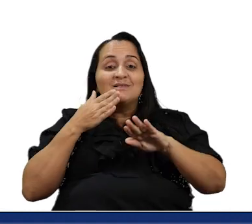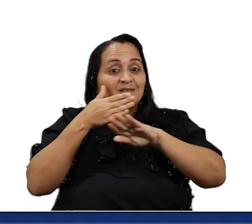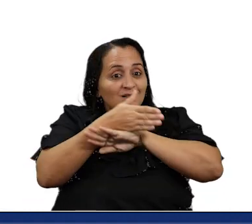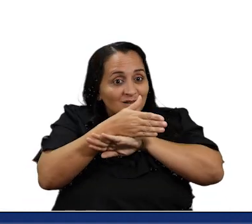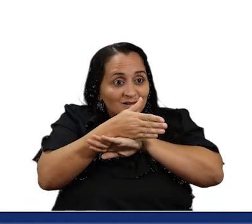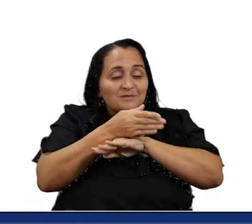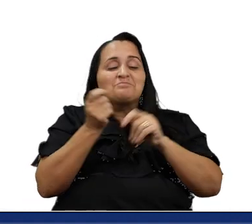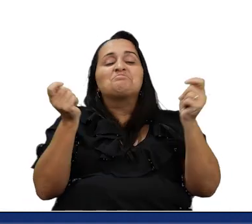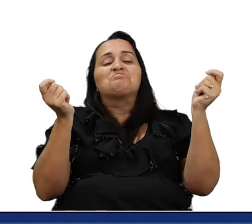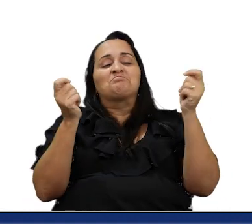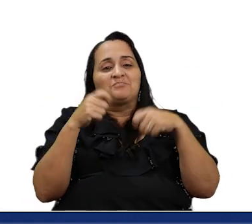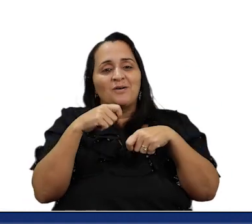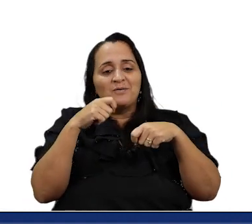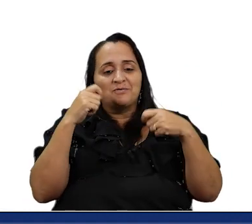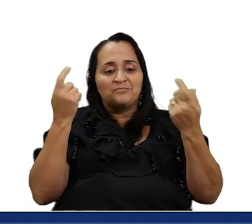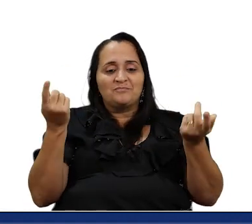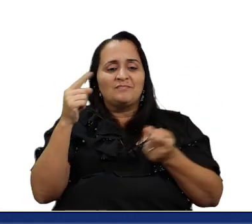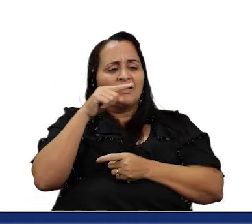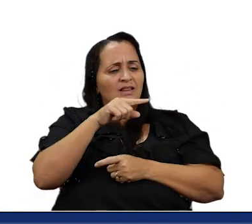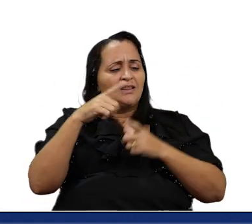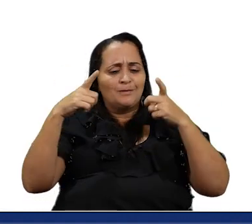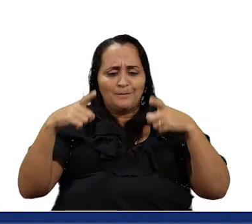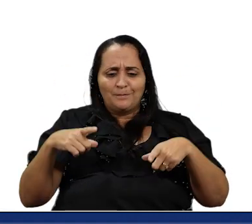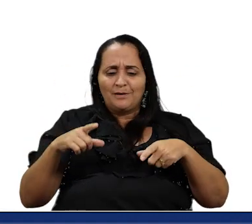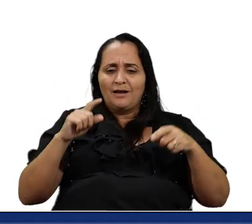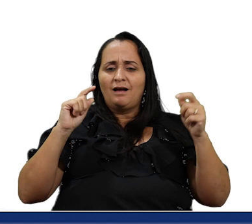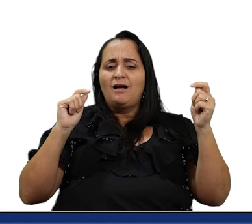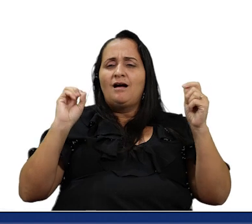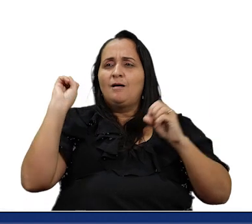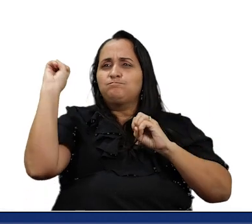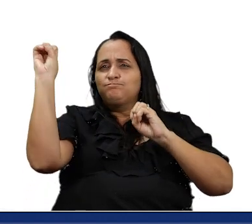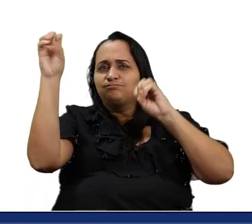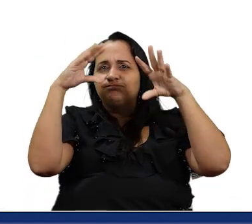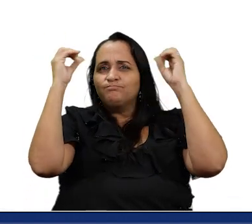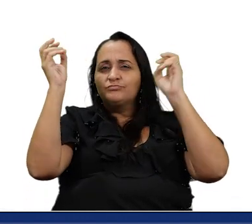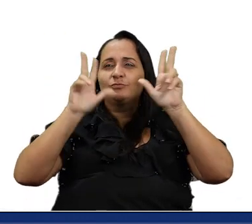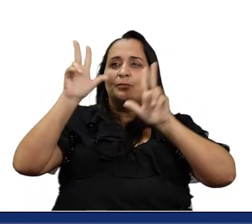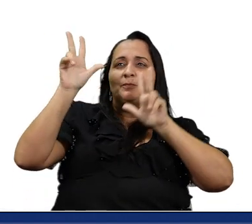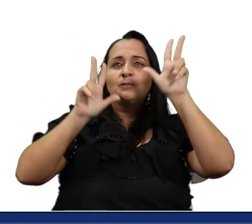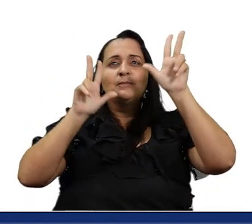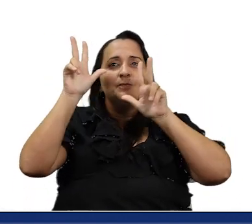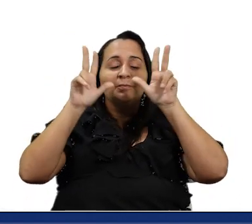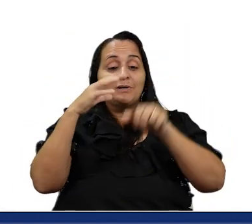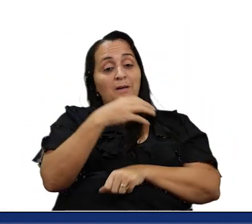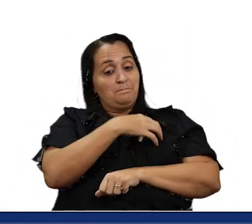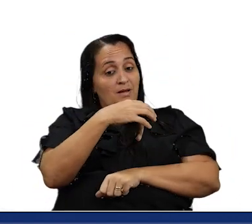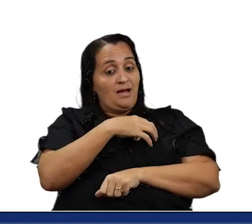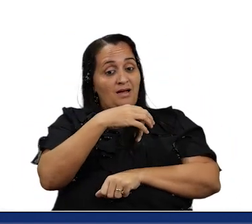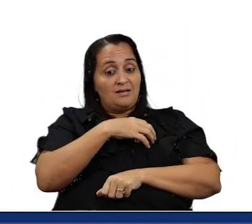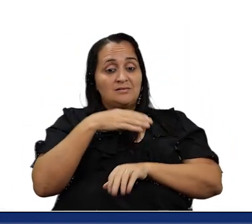Carnaval, espaço dedicado à folia baiana, promoverá visitações gratuitas entre os